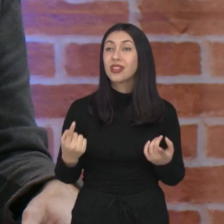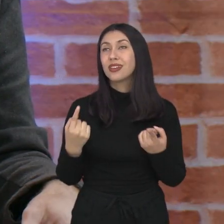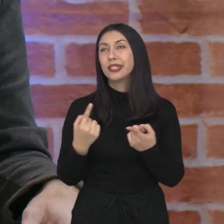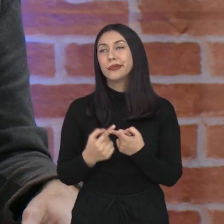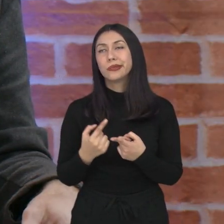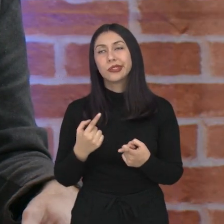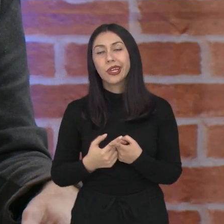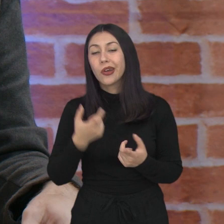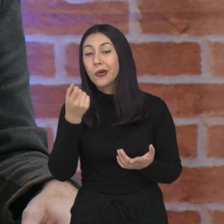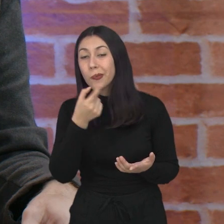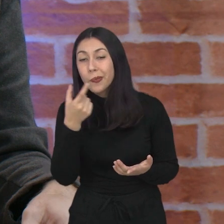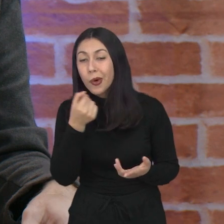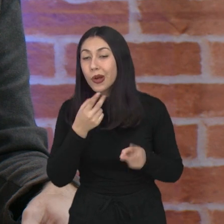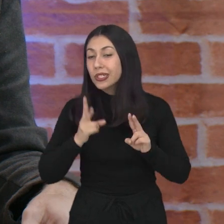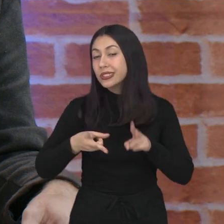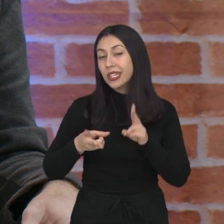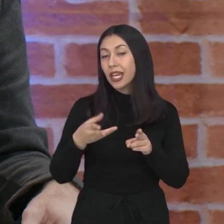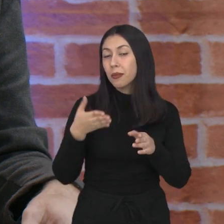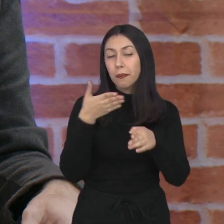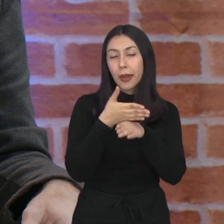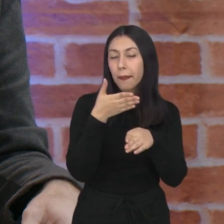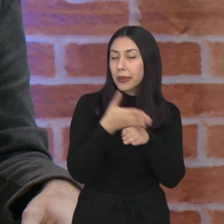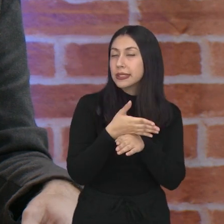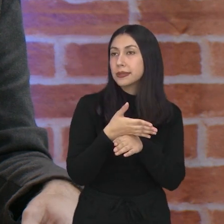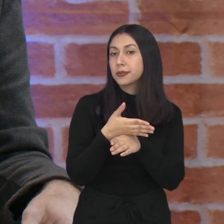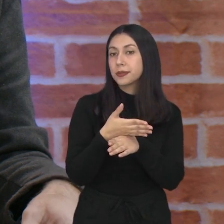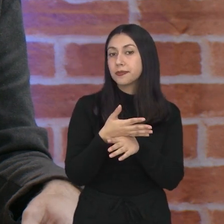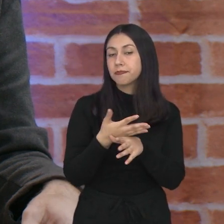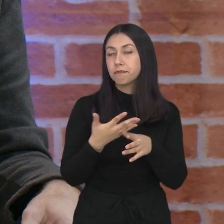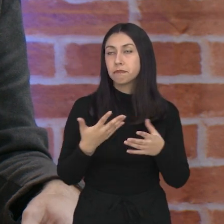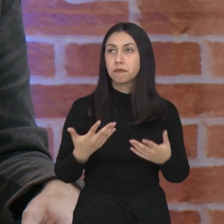Porque o humor, ele sempre tá ali, né?